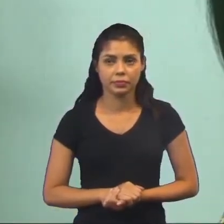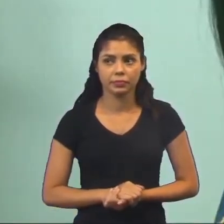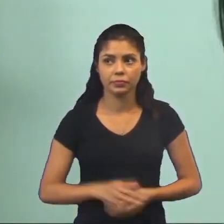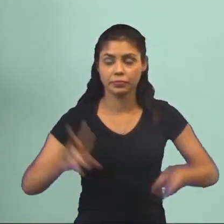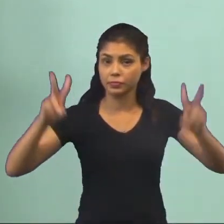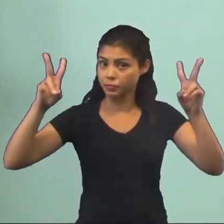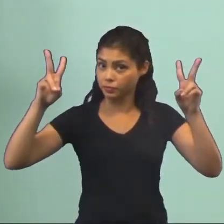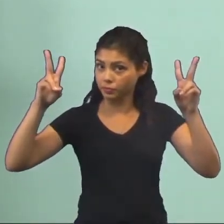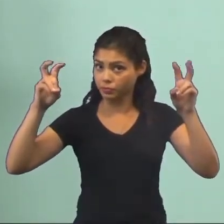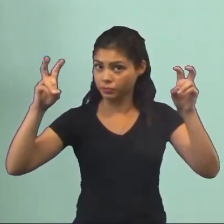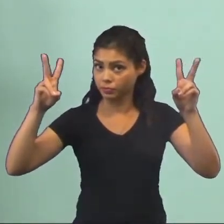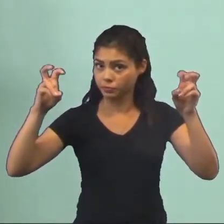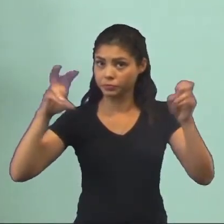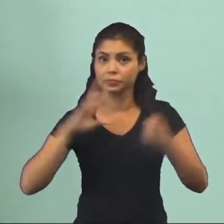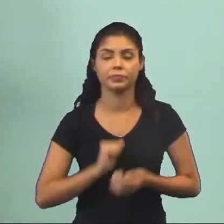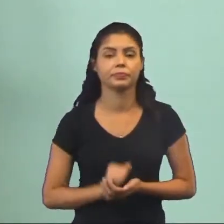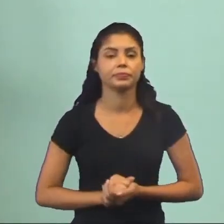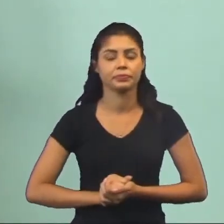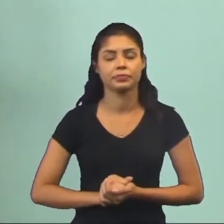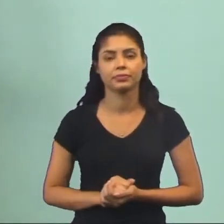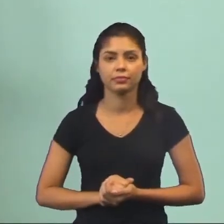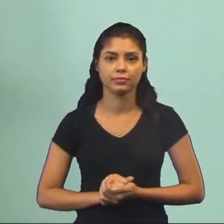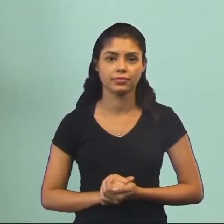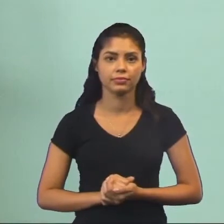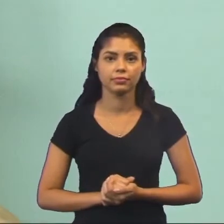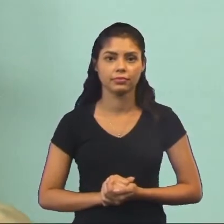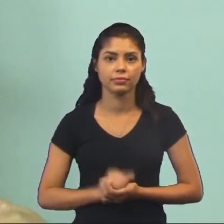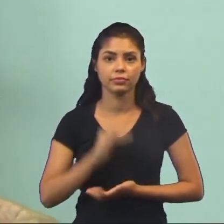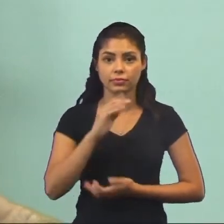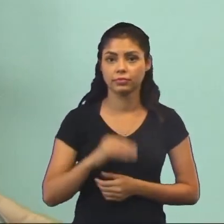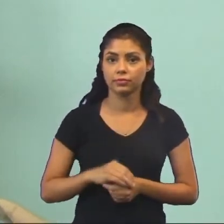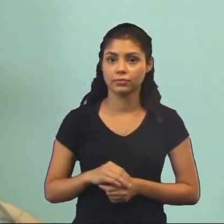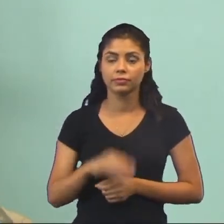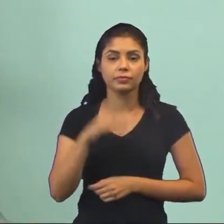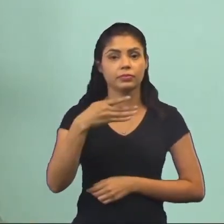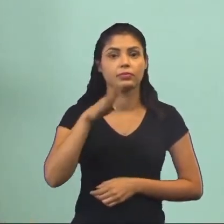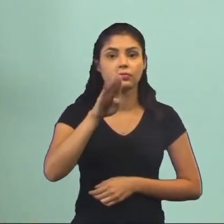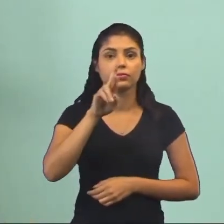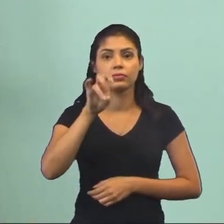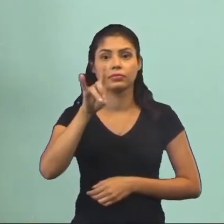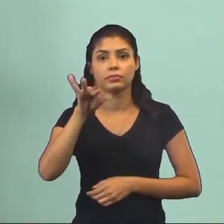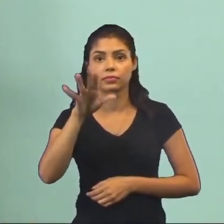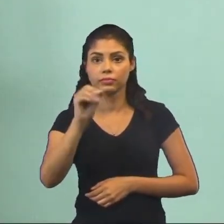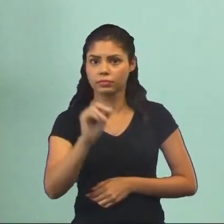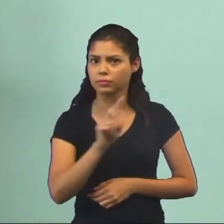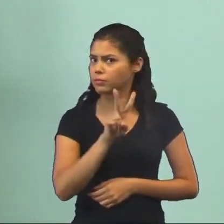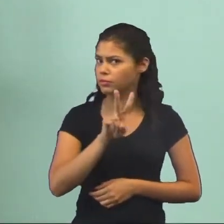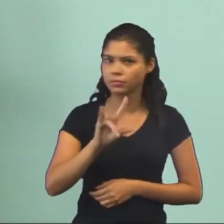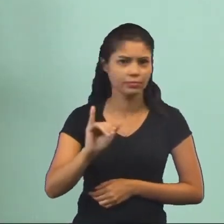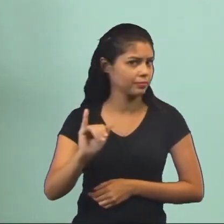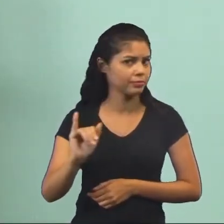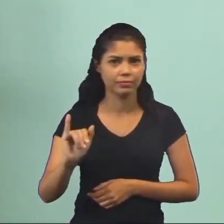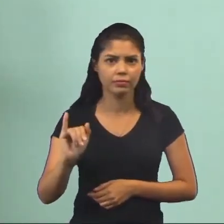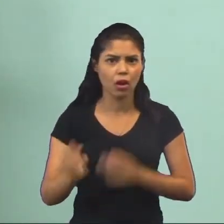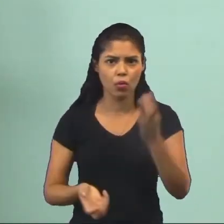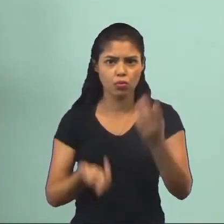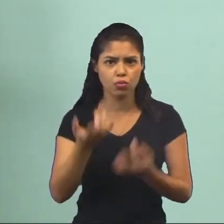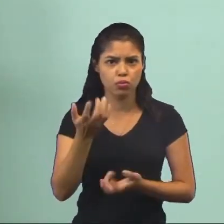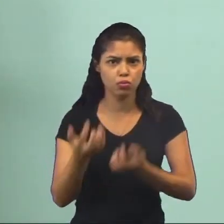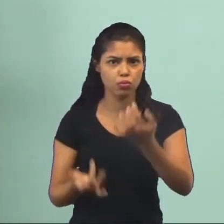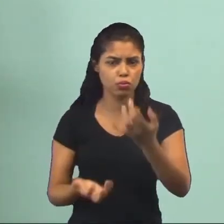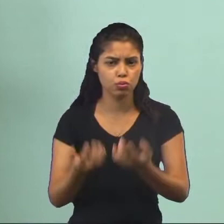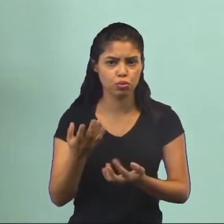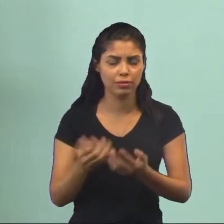O título da nossa receita é Brigadeiro que não vai ao fogo. Tenho certeza que